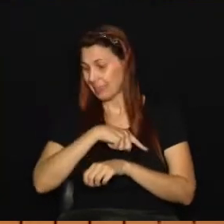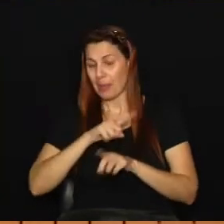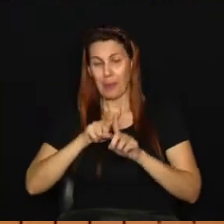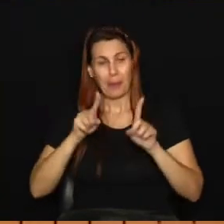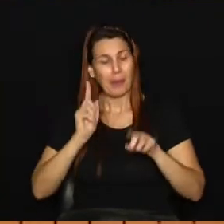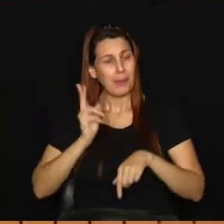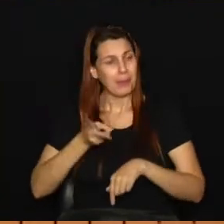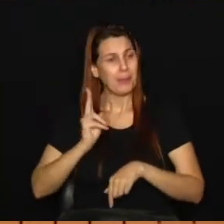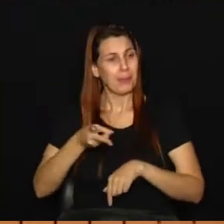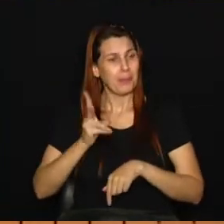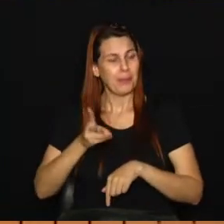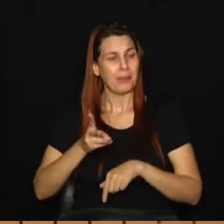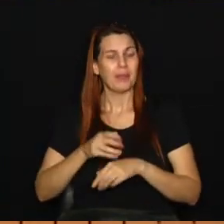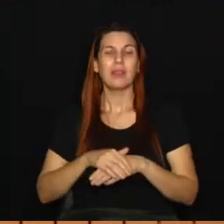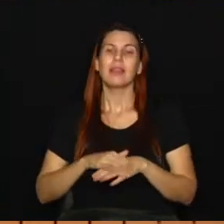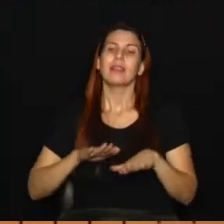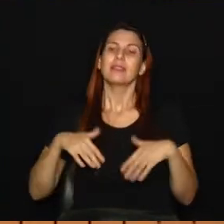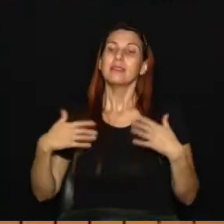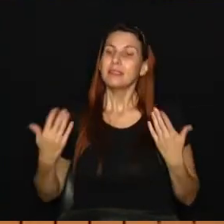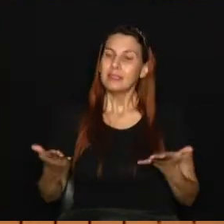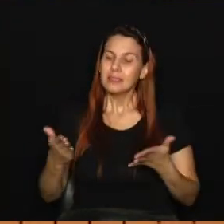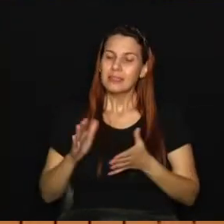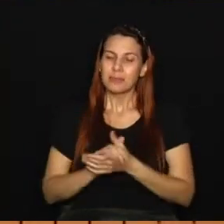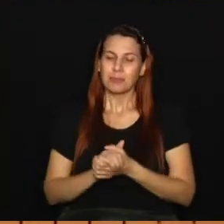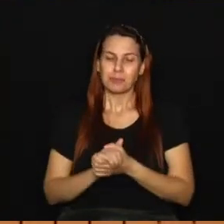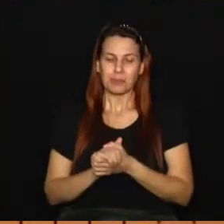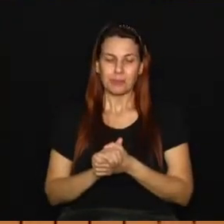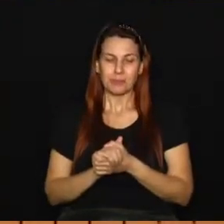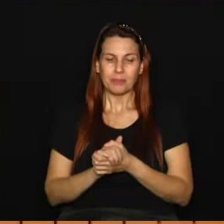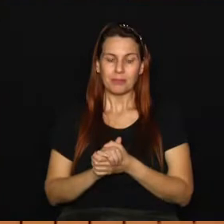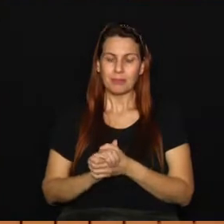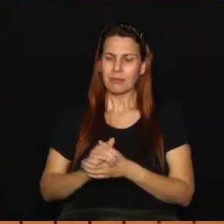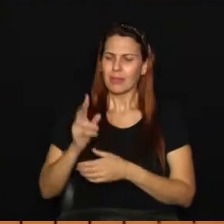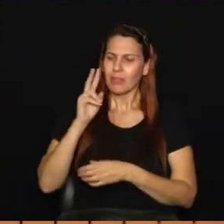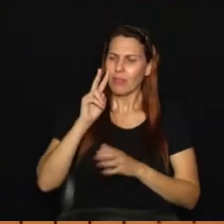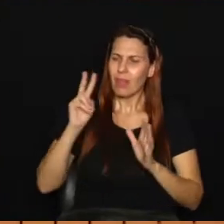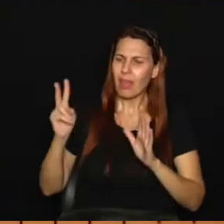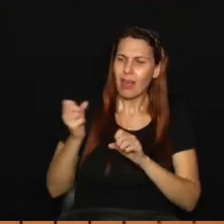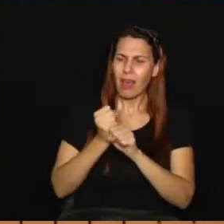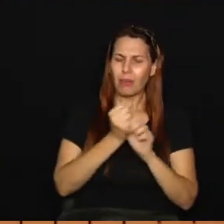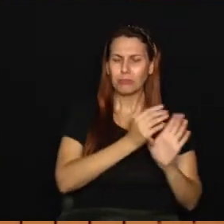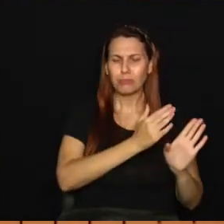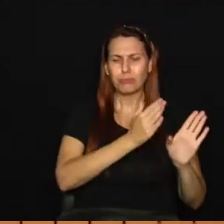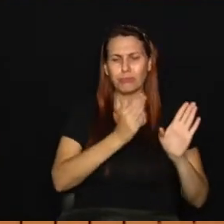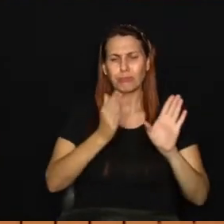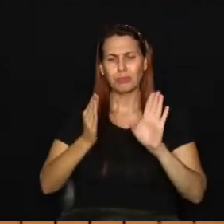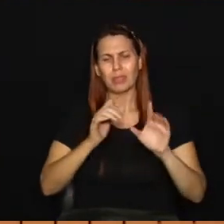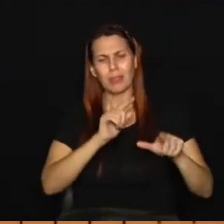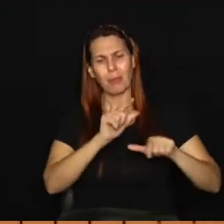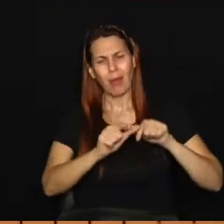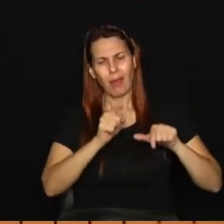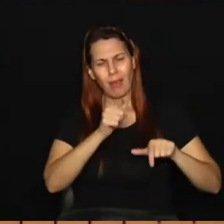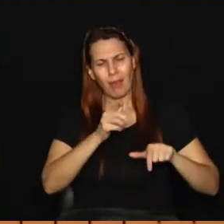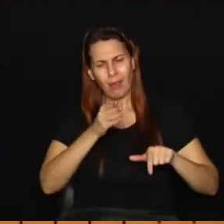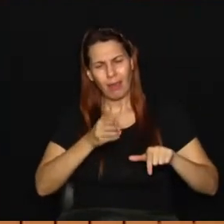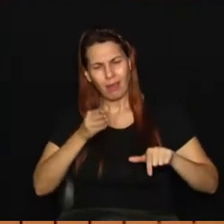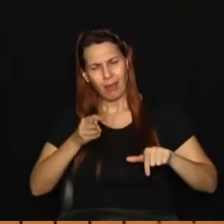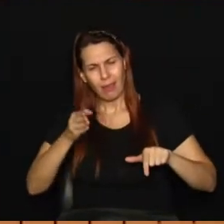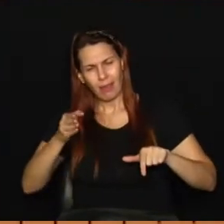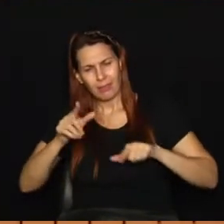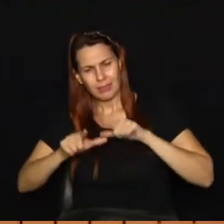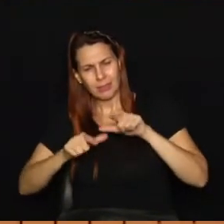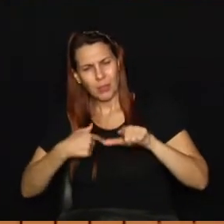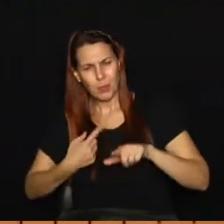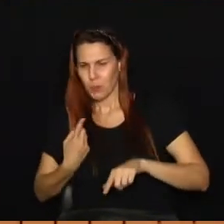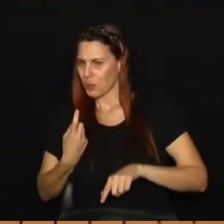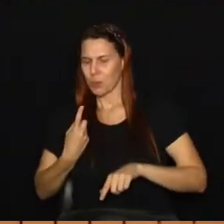lá, né? Então, aquilo a gente passa, né? E a gente vai vendo as obras todas que a gente vai realizando, fazendo, mas a gente não faz sozinho,